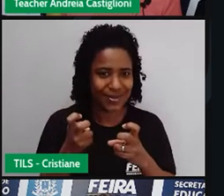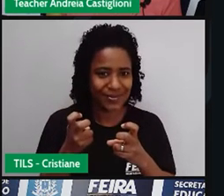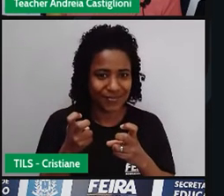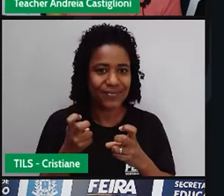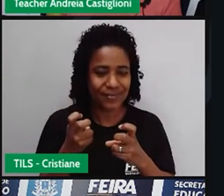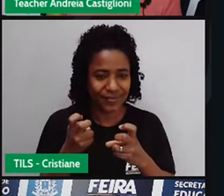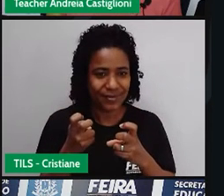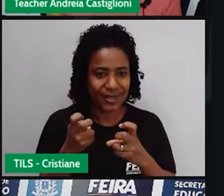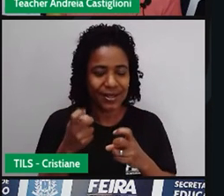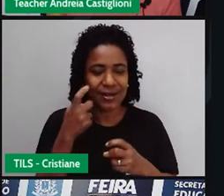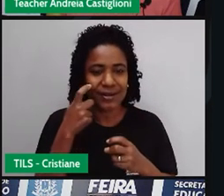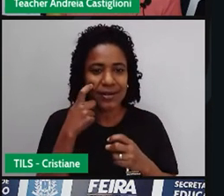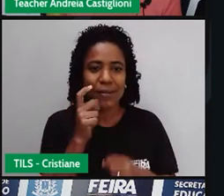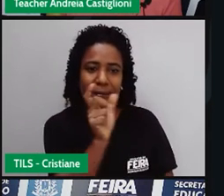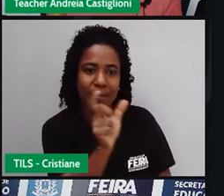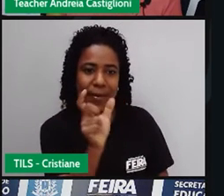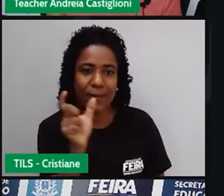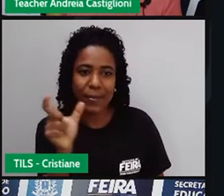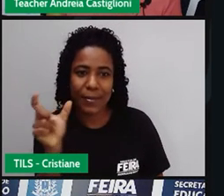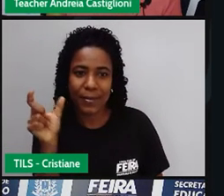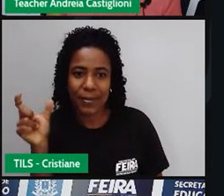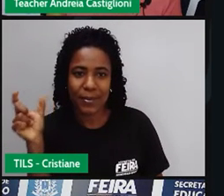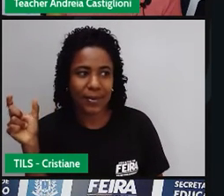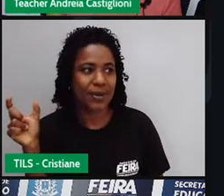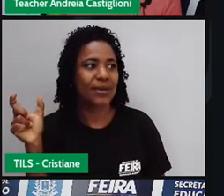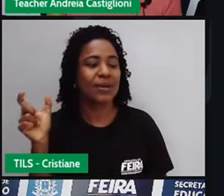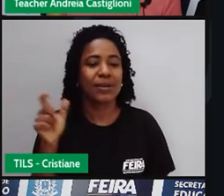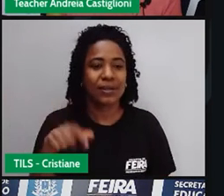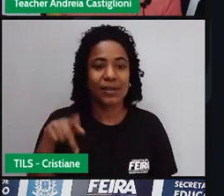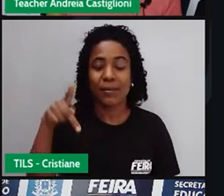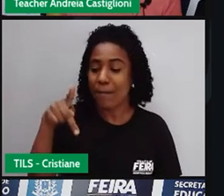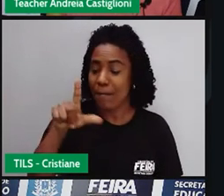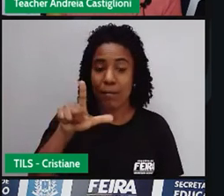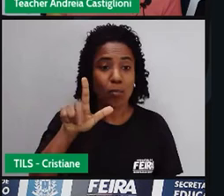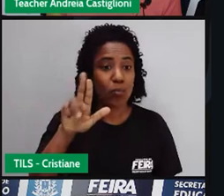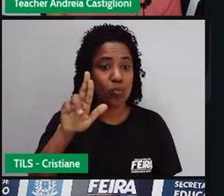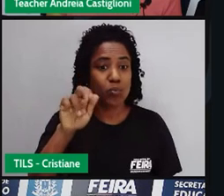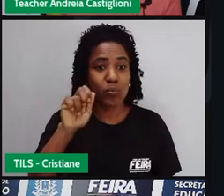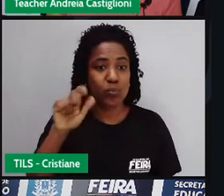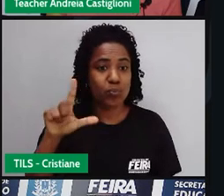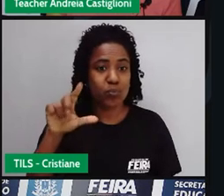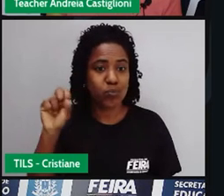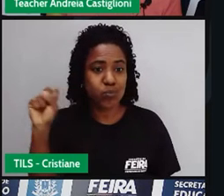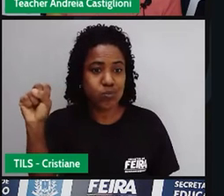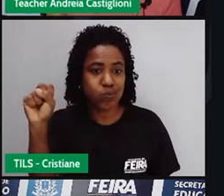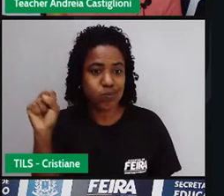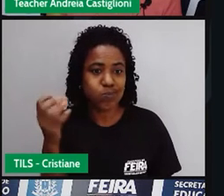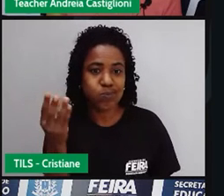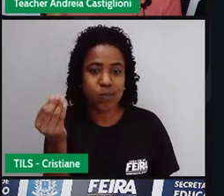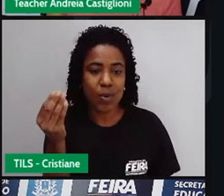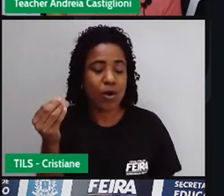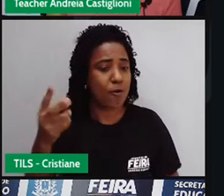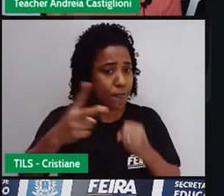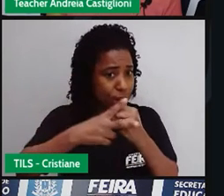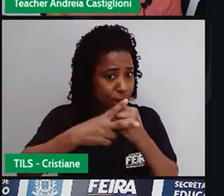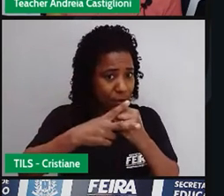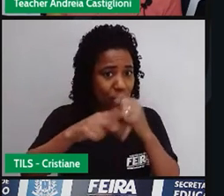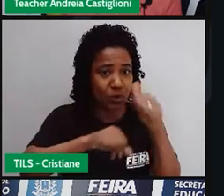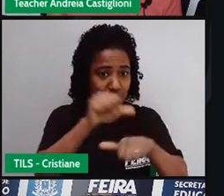vocabulários que naturalmente fica no plural o verbo também fica lá no plural